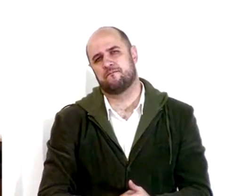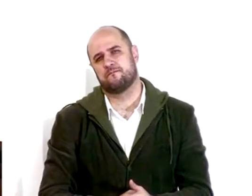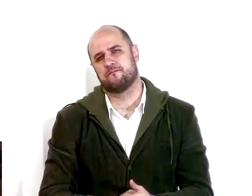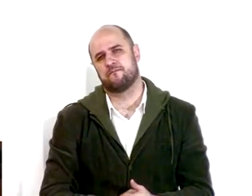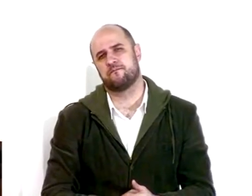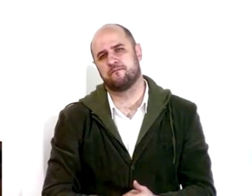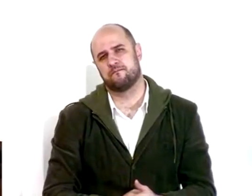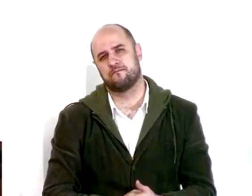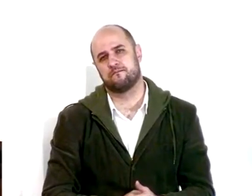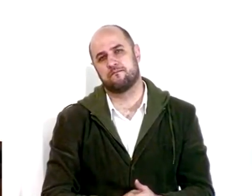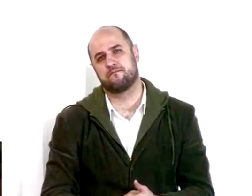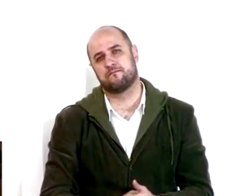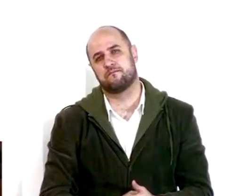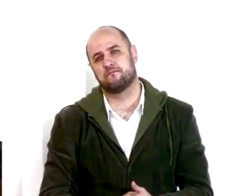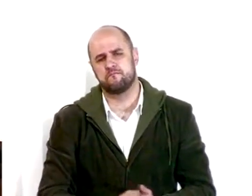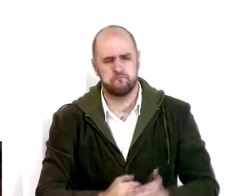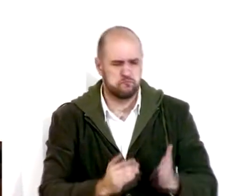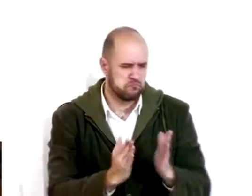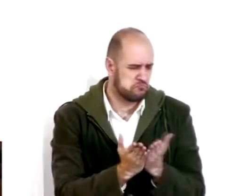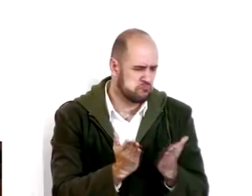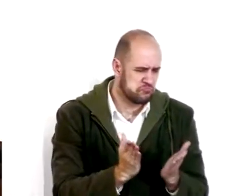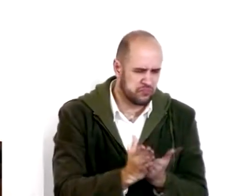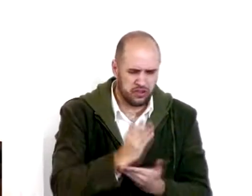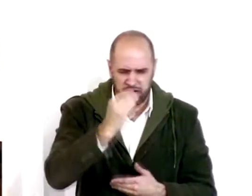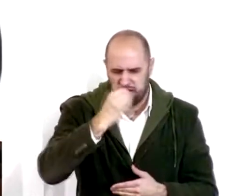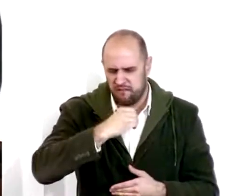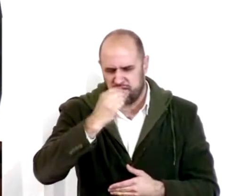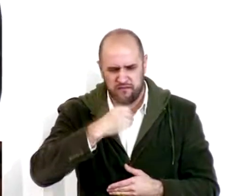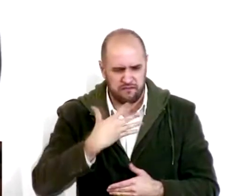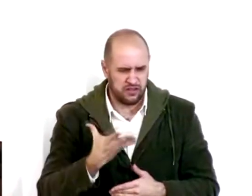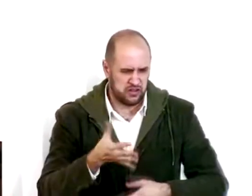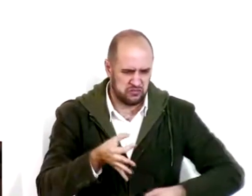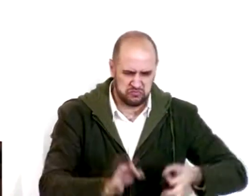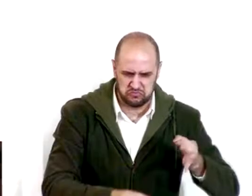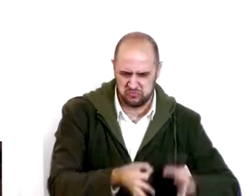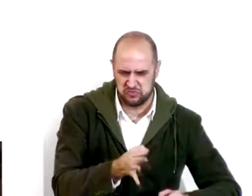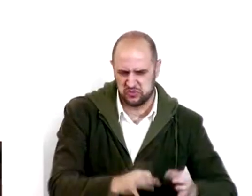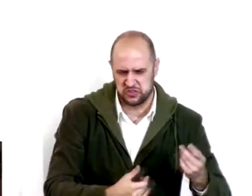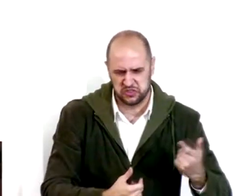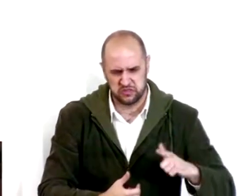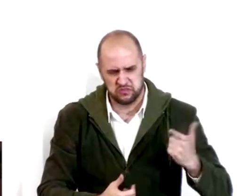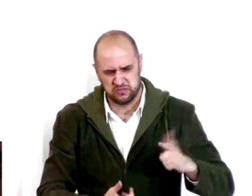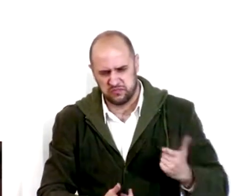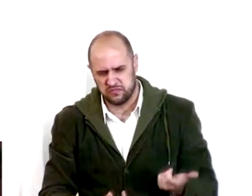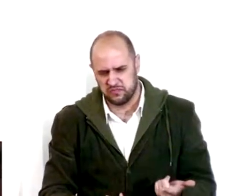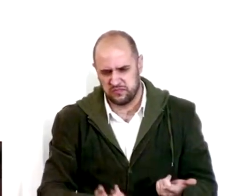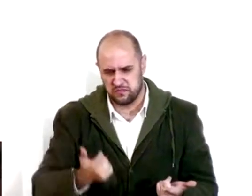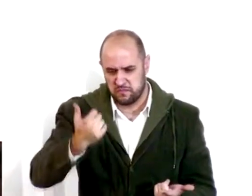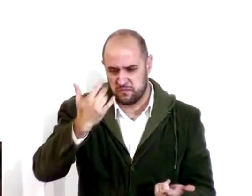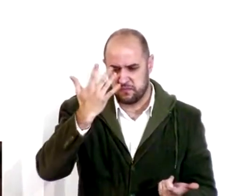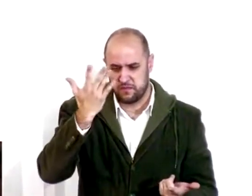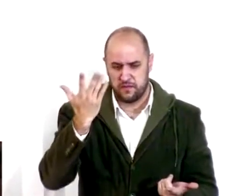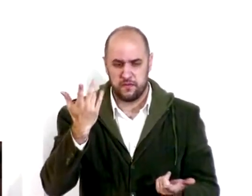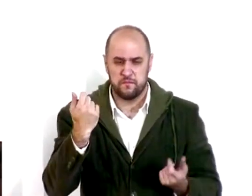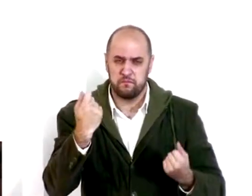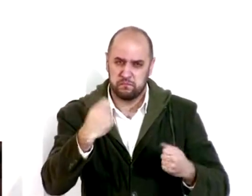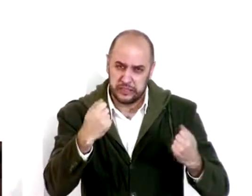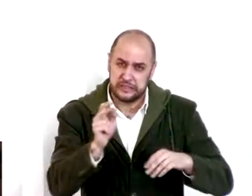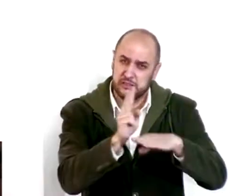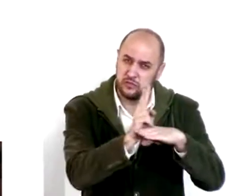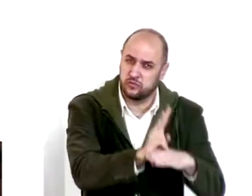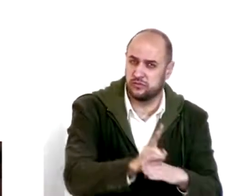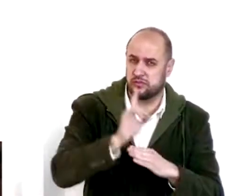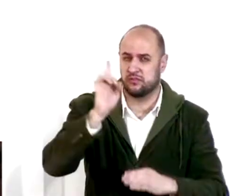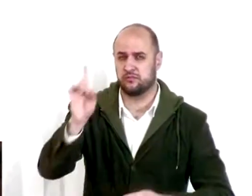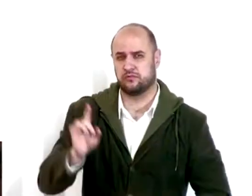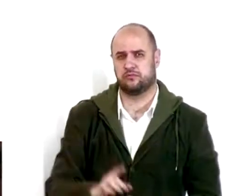Todas as classes de pobres, fracos e aflitos que sofrem injustiça são objeto especial do cuidado e amor de Deus.